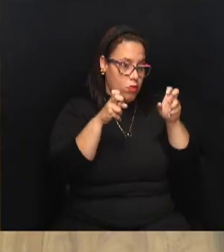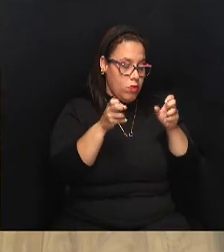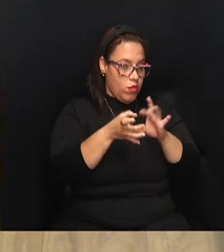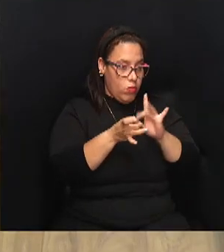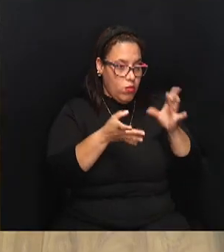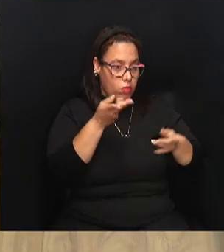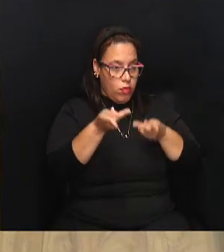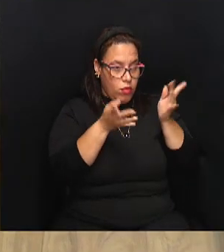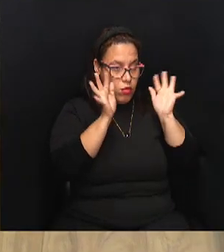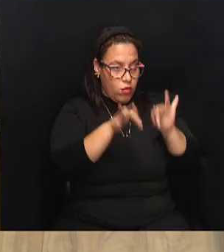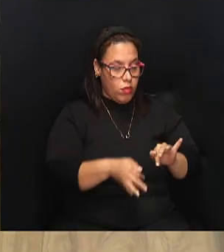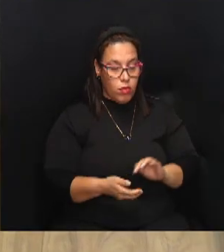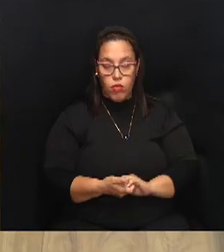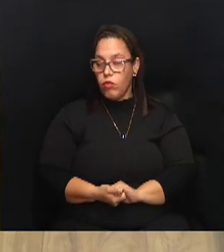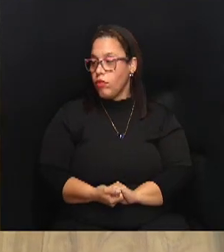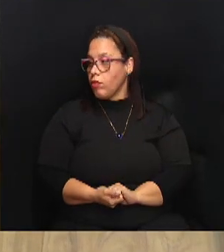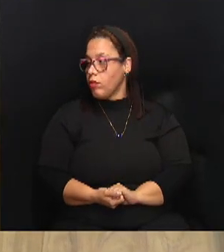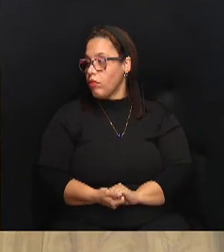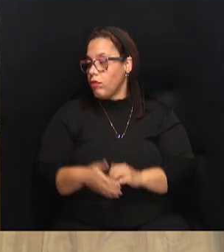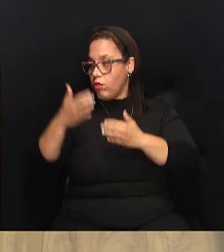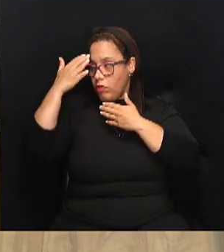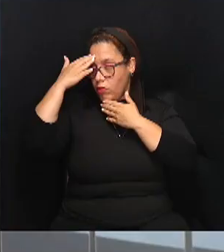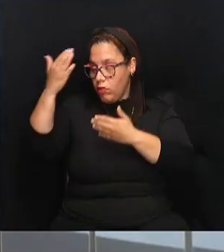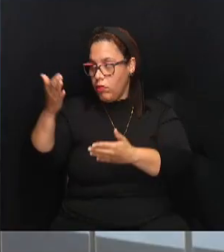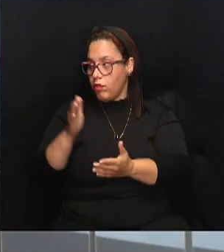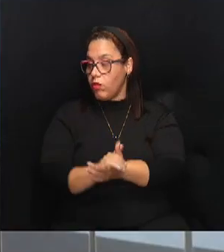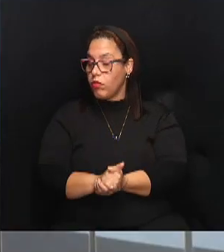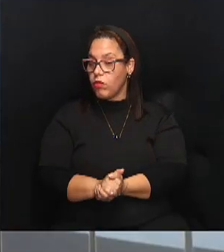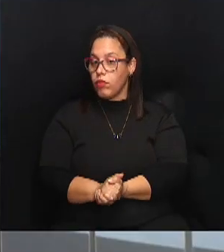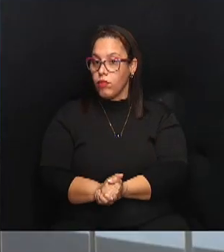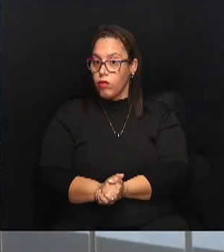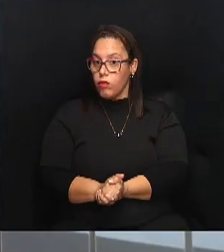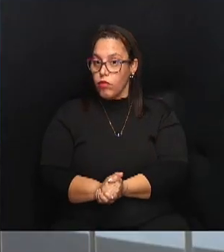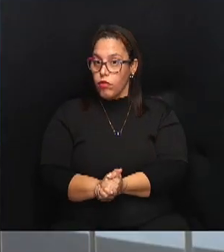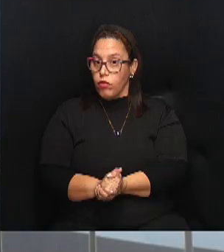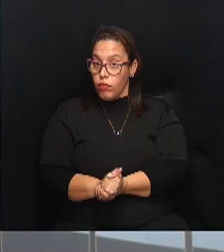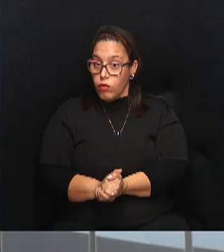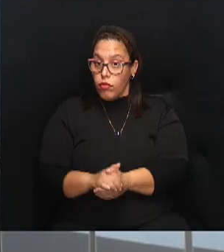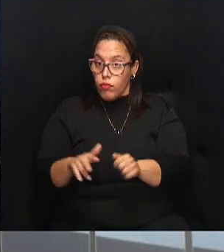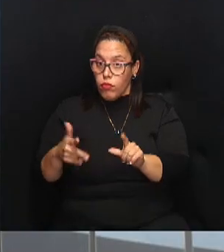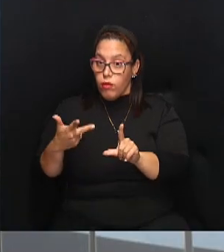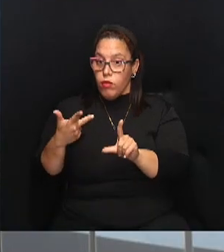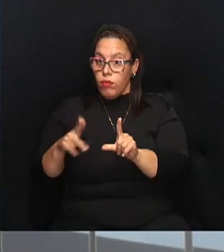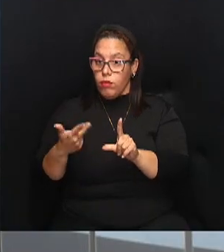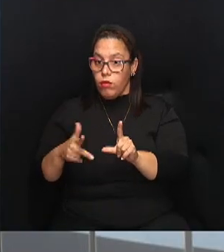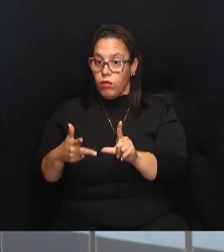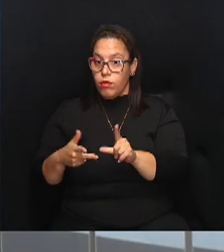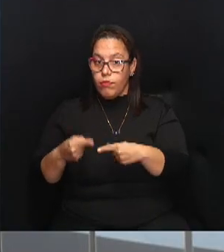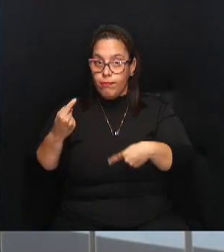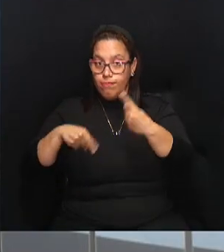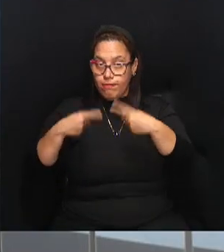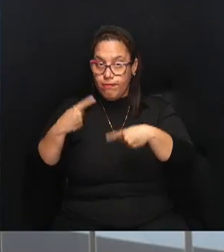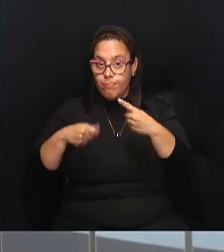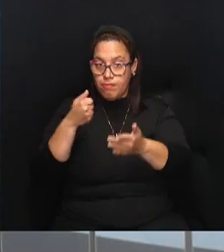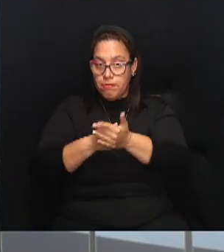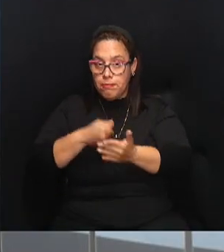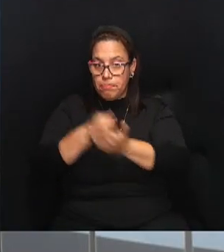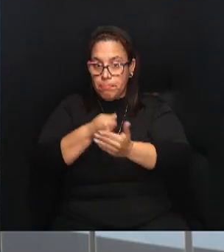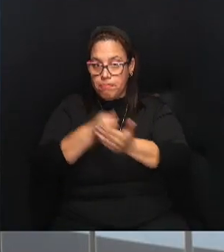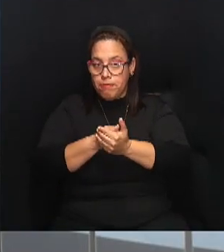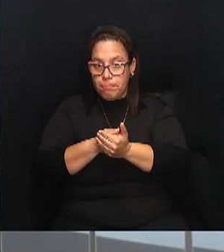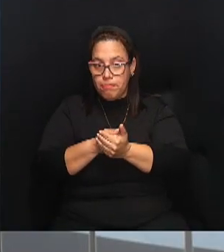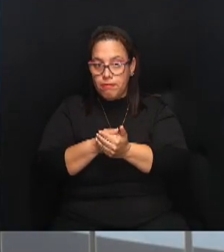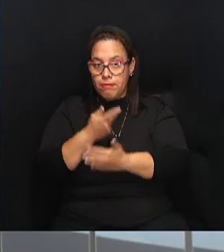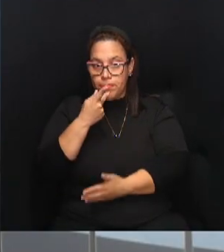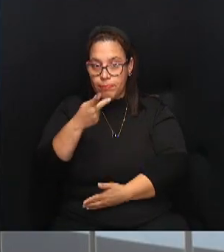aberto aí as suas considerações finais. Eu agradeço ao Poder Legislativo, né, por essa batalha aí, faço votos que a